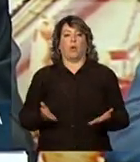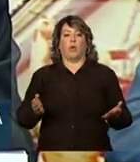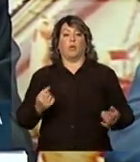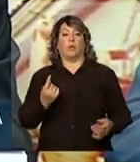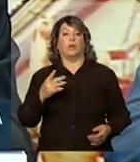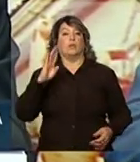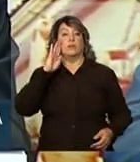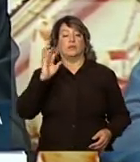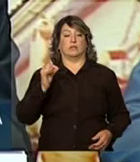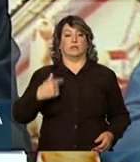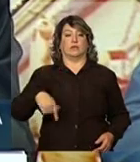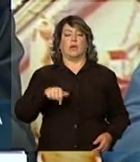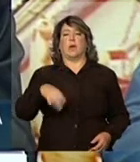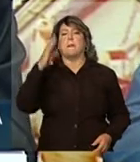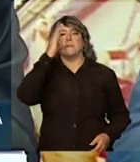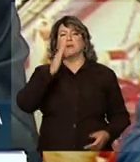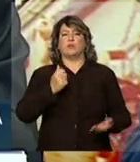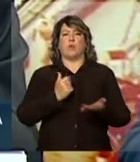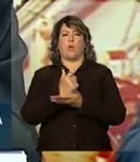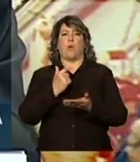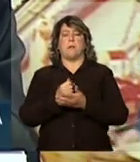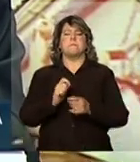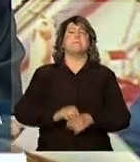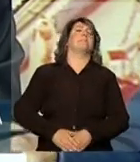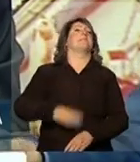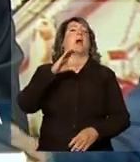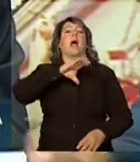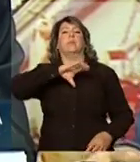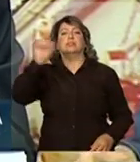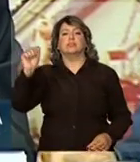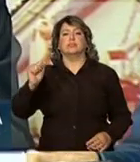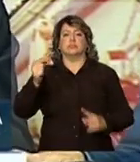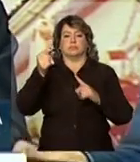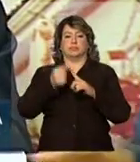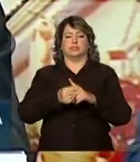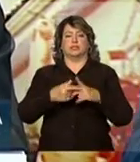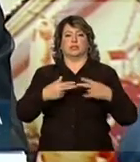que a gente tem, o Brasil é o maior comprador do mundo de preservativos. Não tem